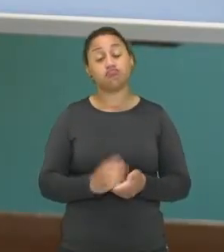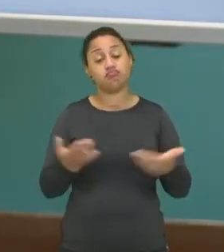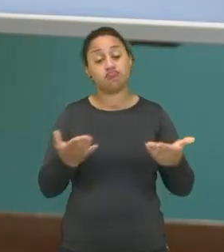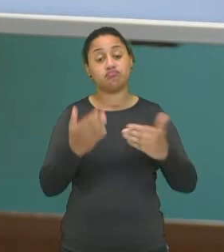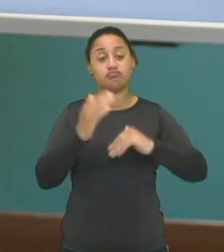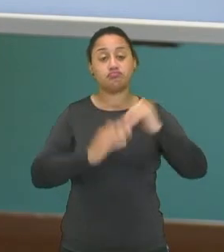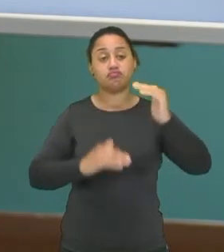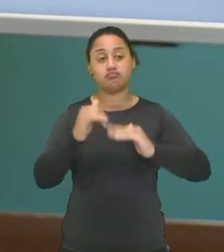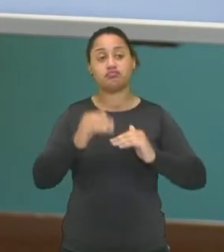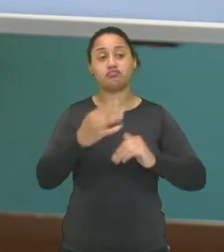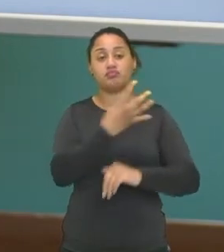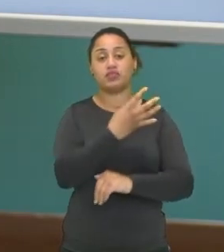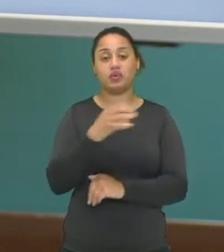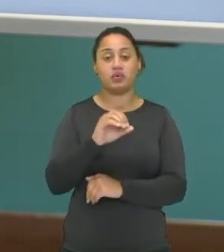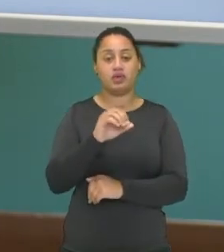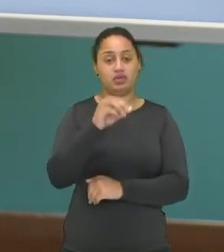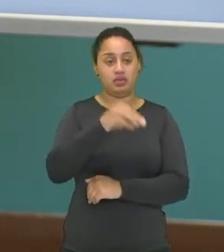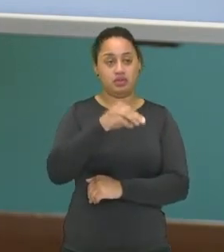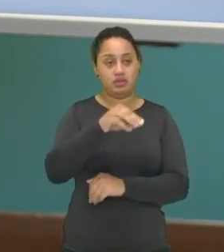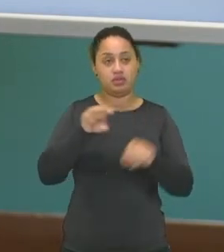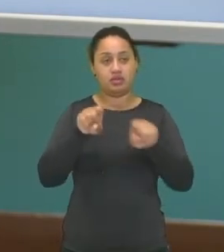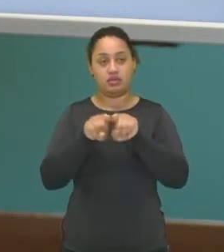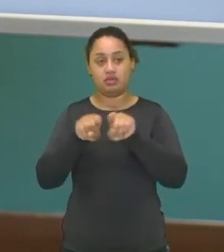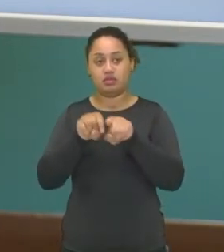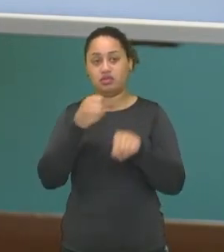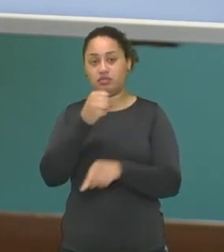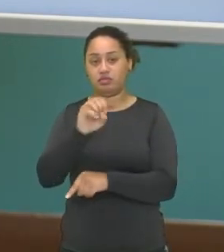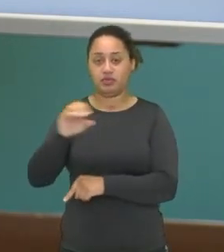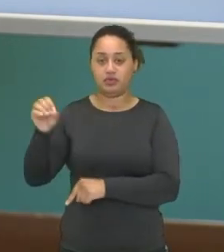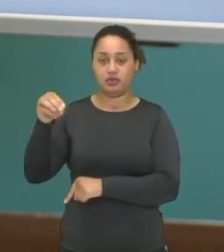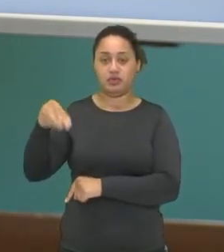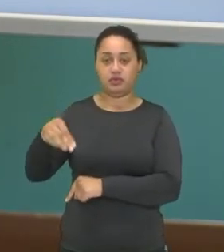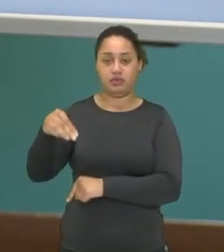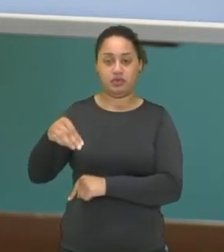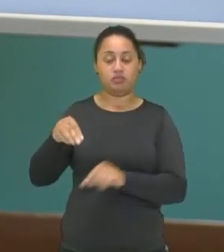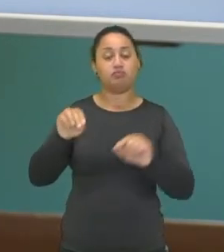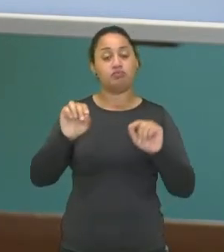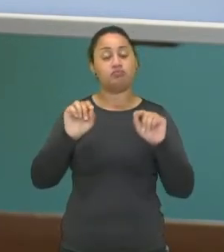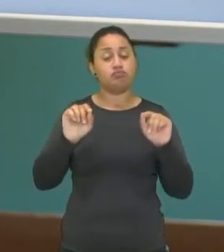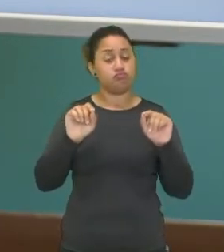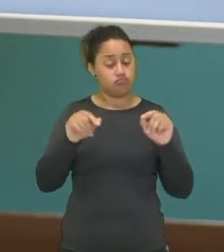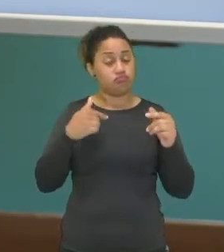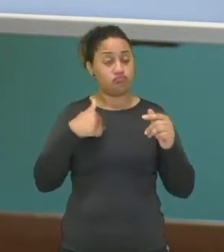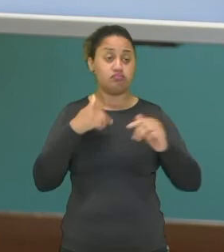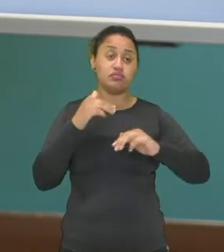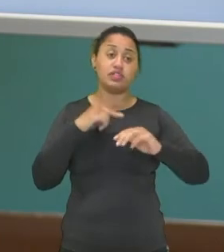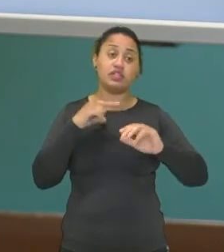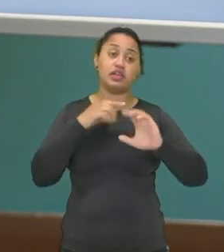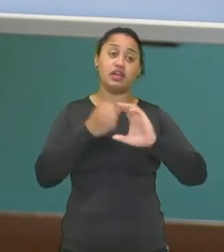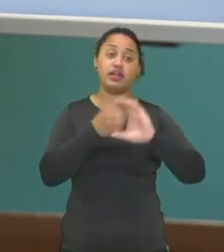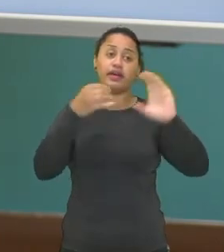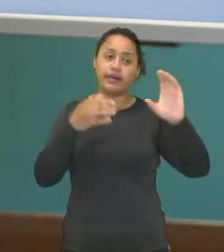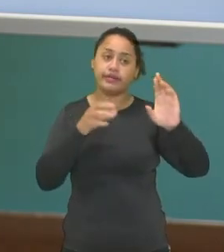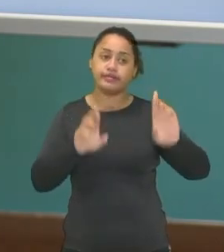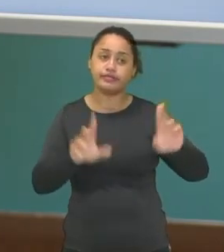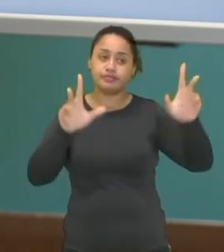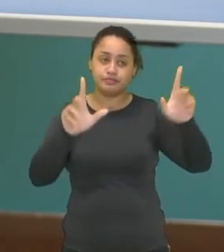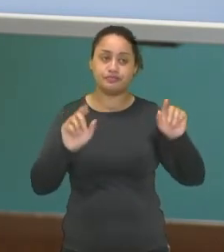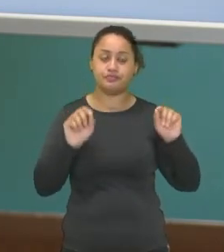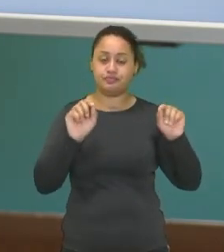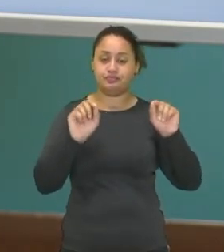provas de 400 e 800 metros. Essas são umas provas com uma característica um pouquinho